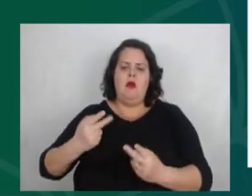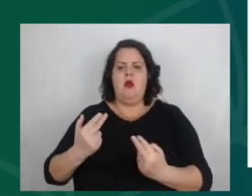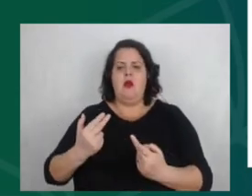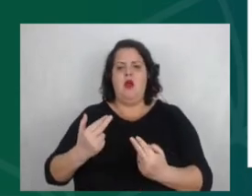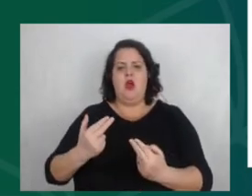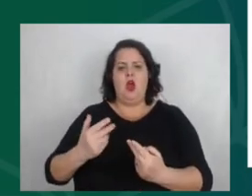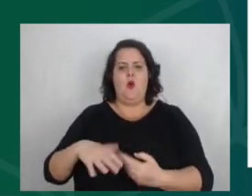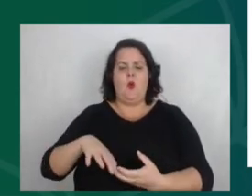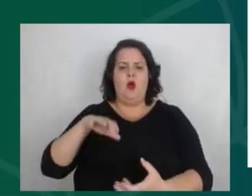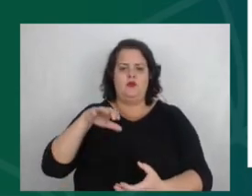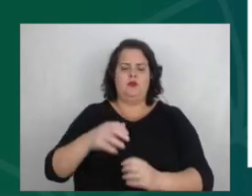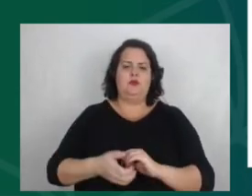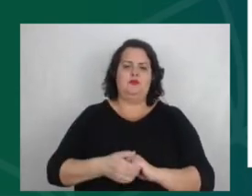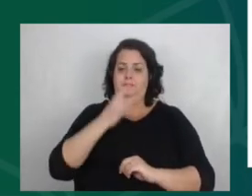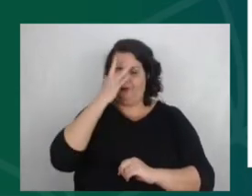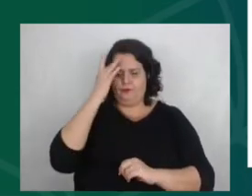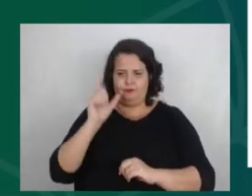Pode passar.